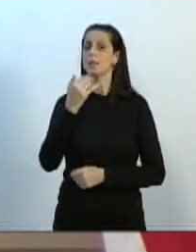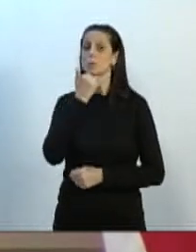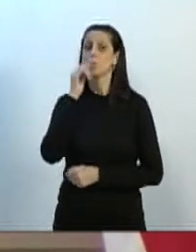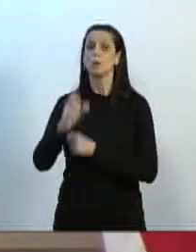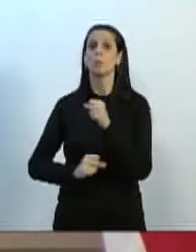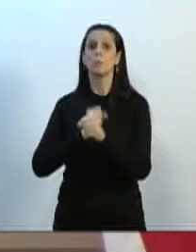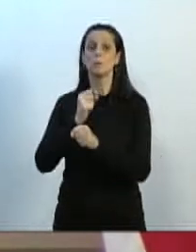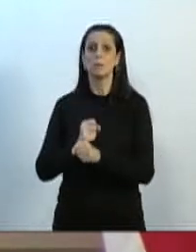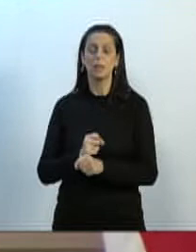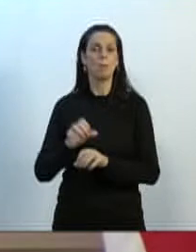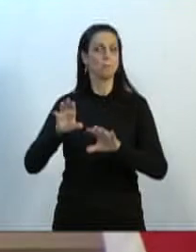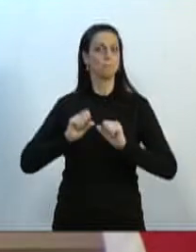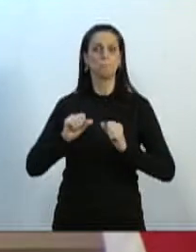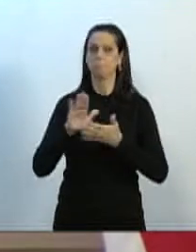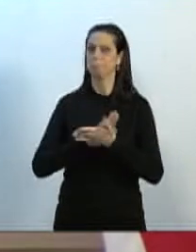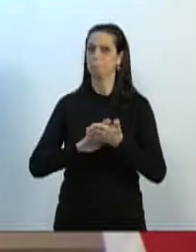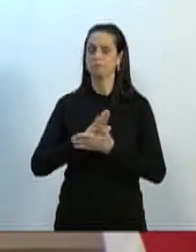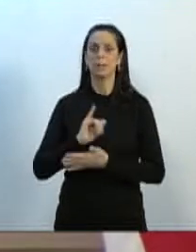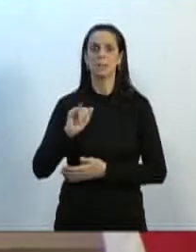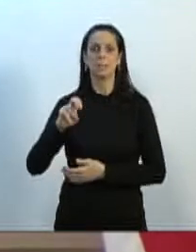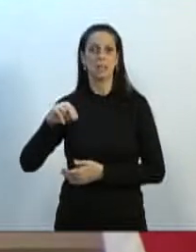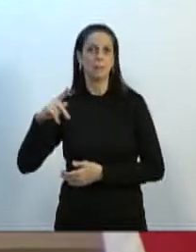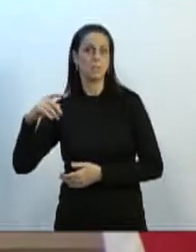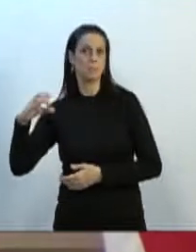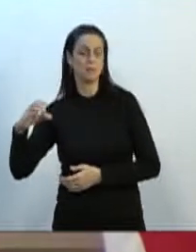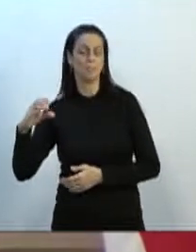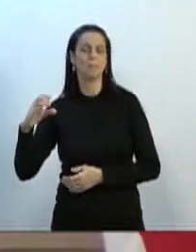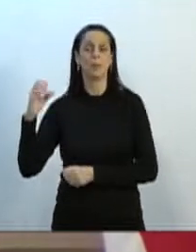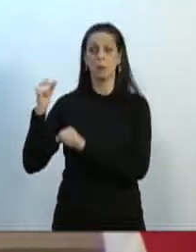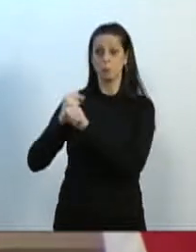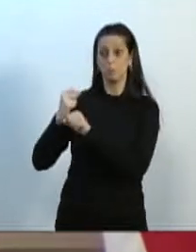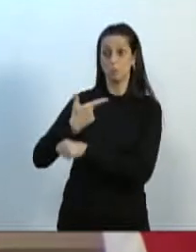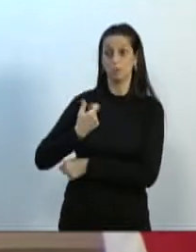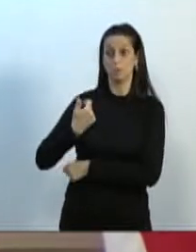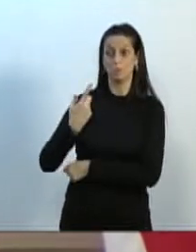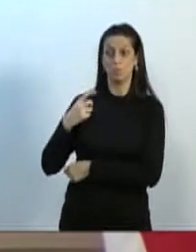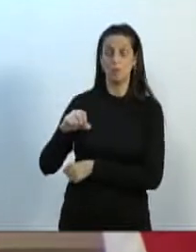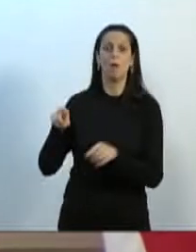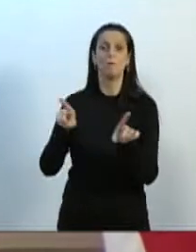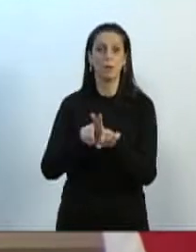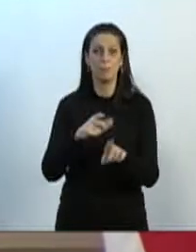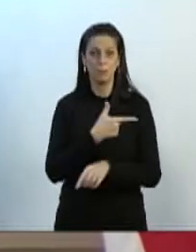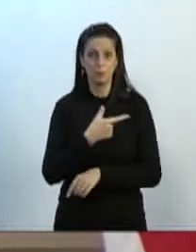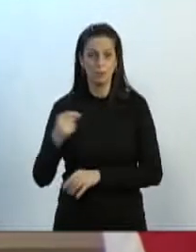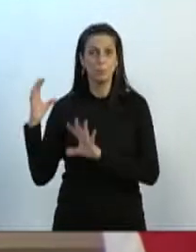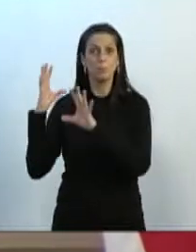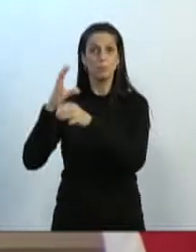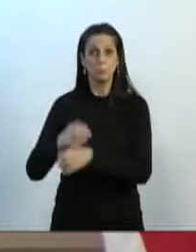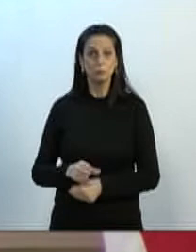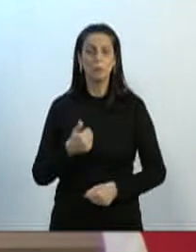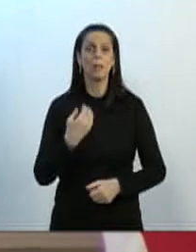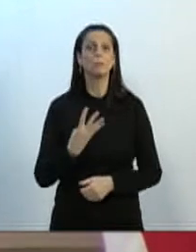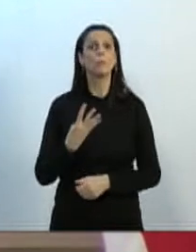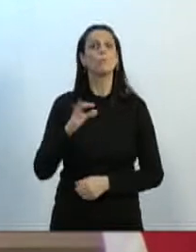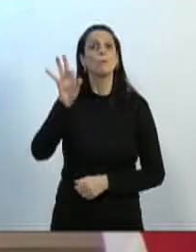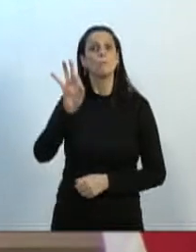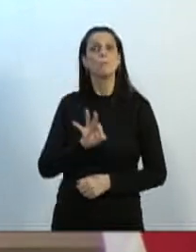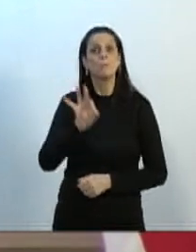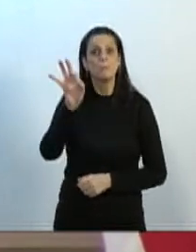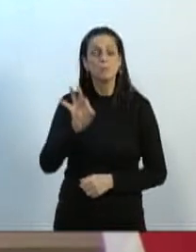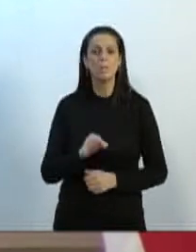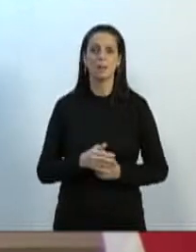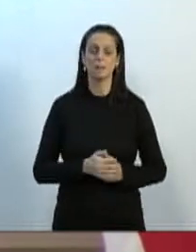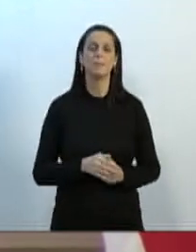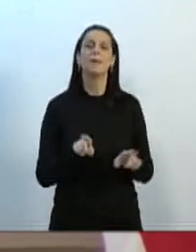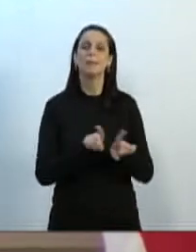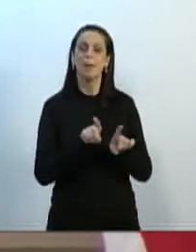receber o NPC, de 2019 e 2020, e que já acumula 14%, sem falar no acumulado